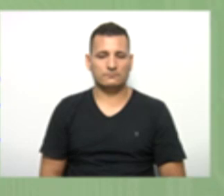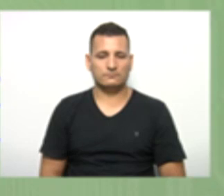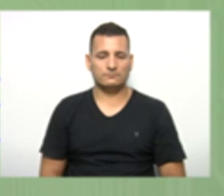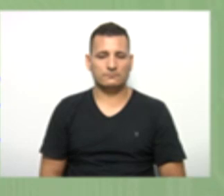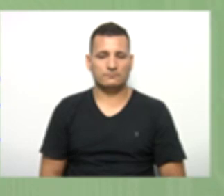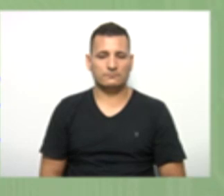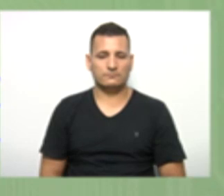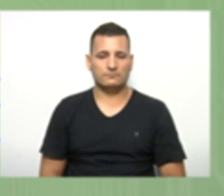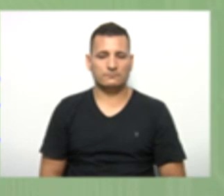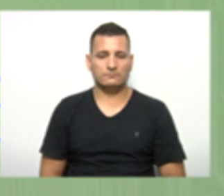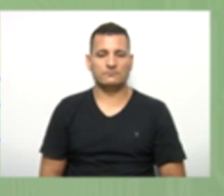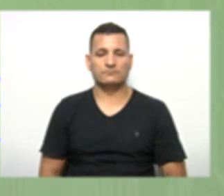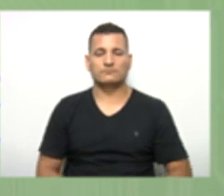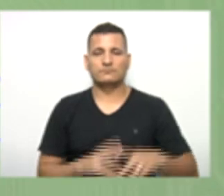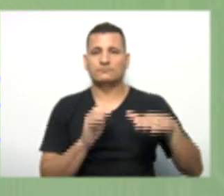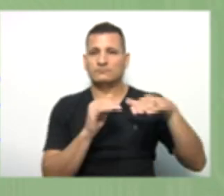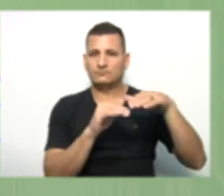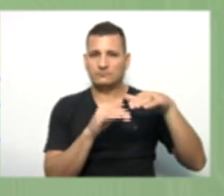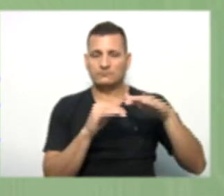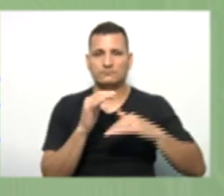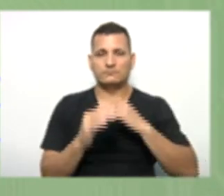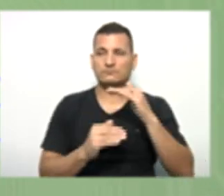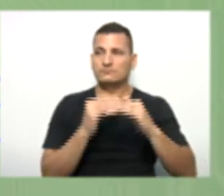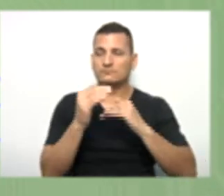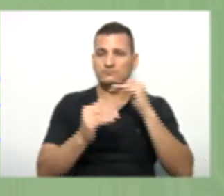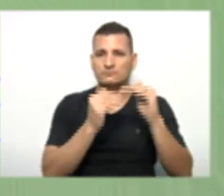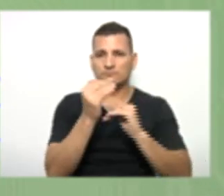Então, reserva de desenvolvimento,